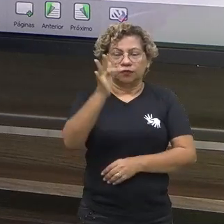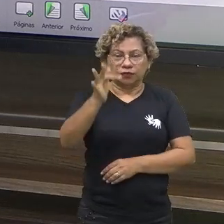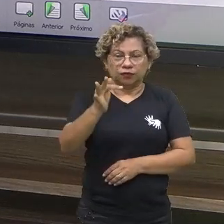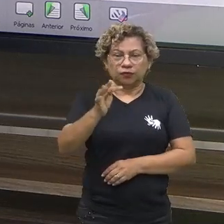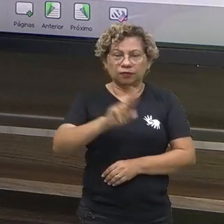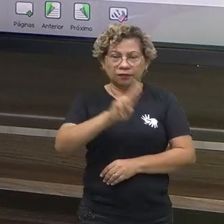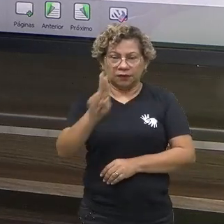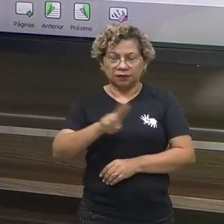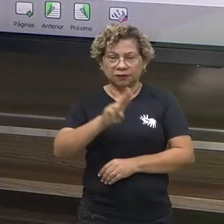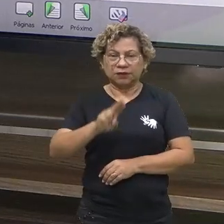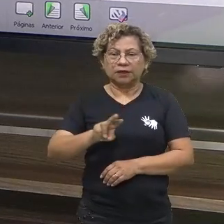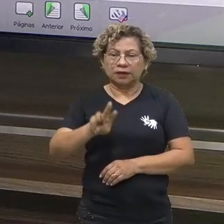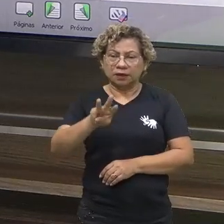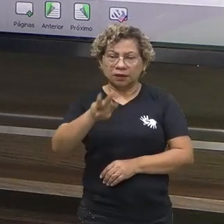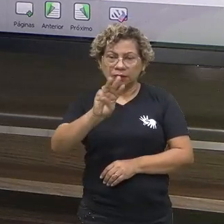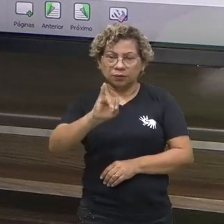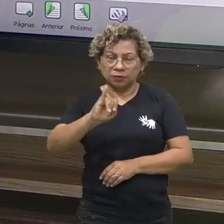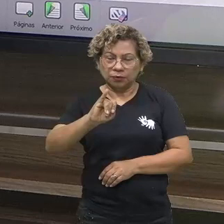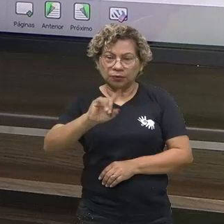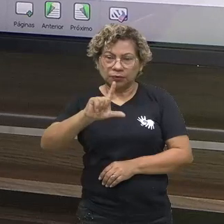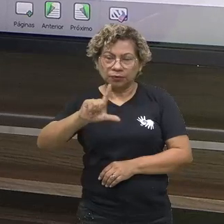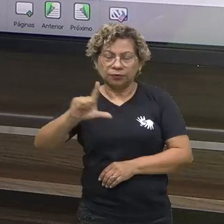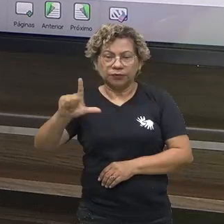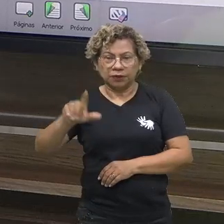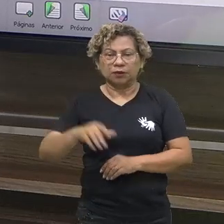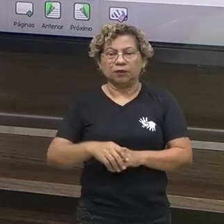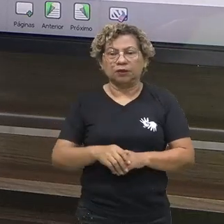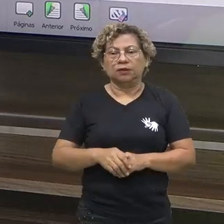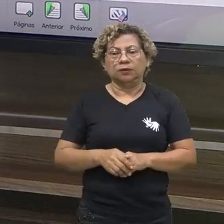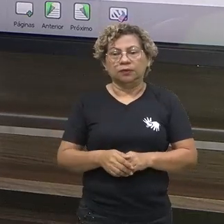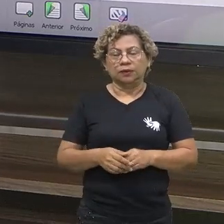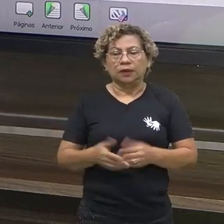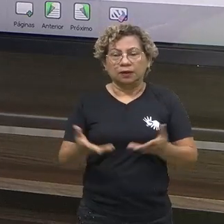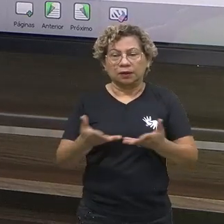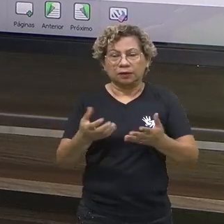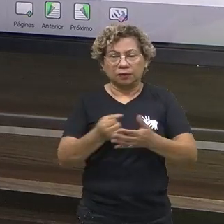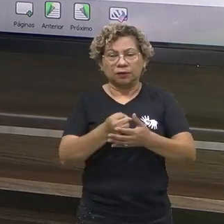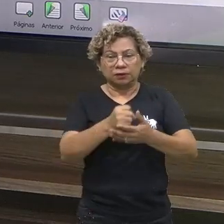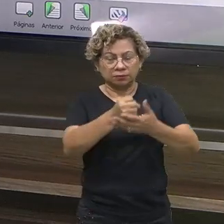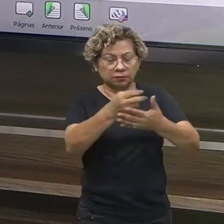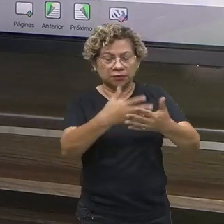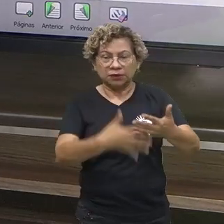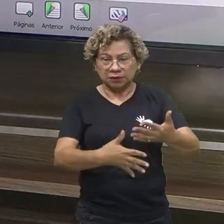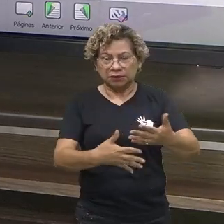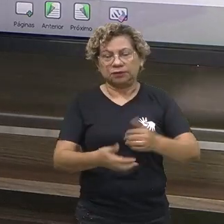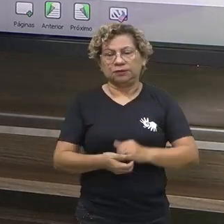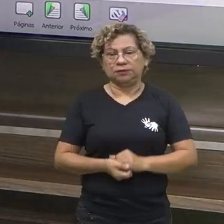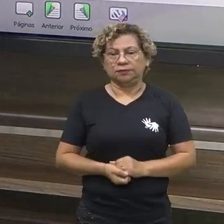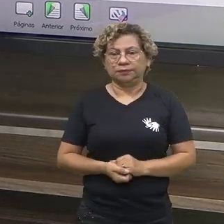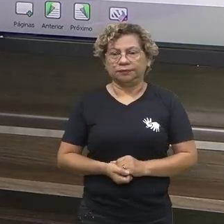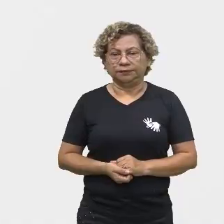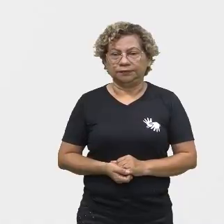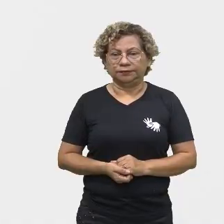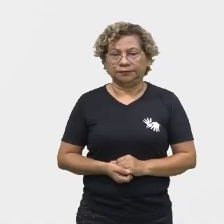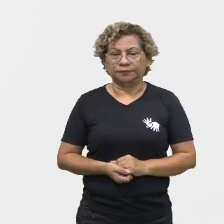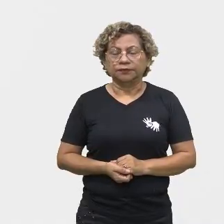de futuro. Mas, nesse caso específico, nós estamos falando aí do will. Vamos ver o comentário